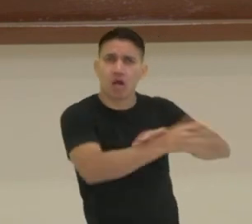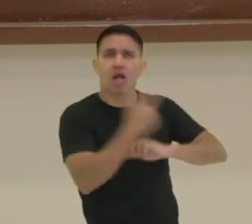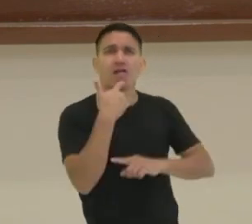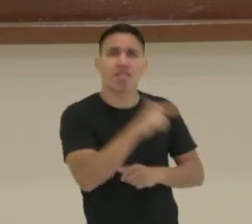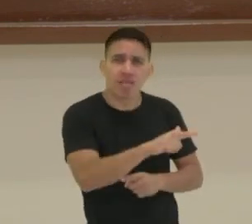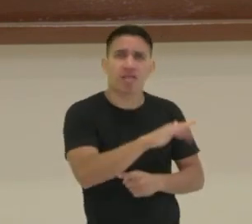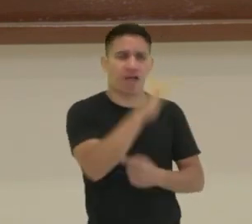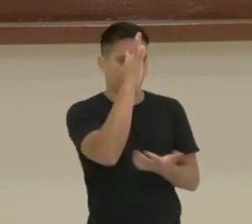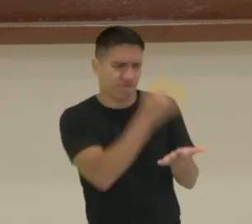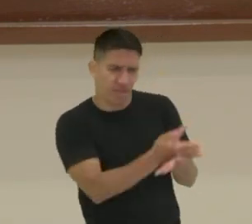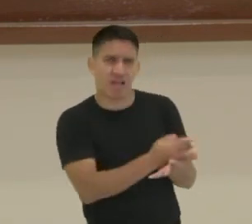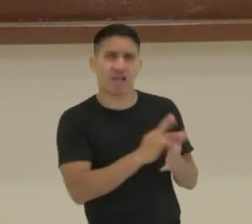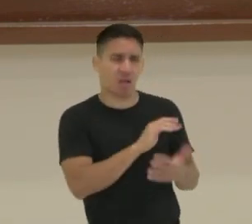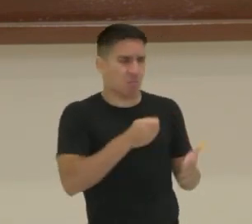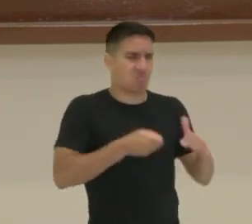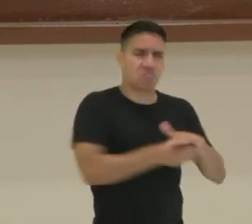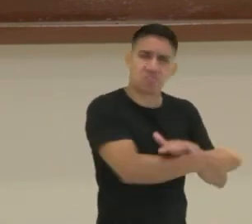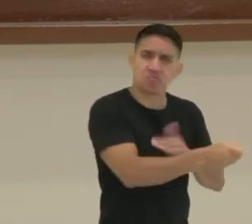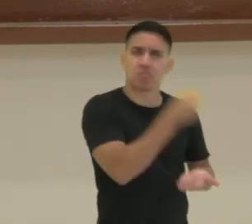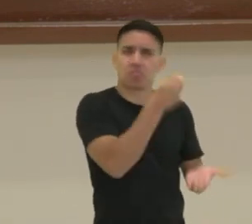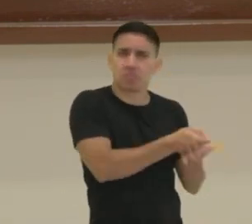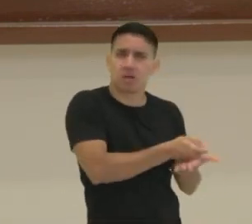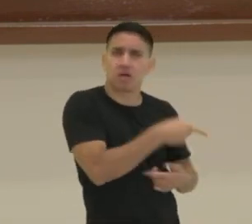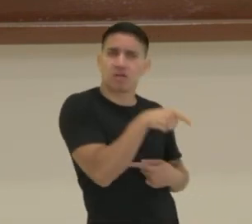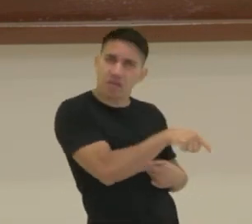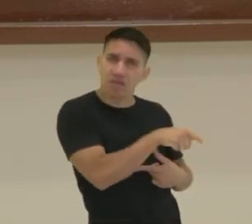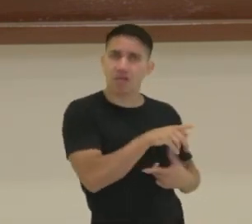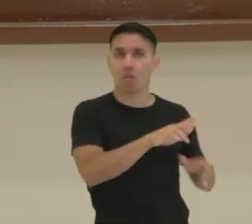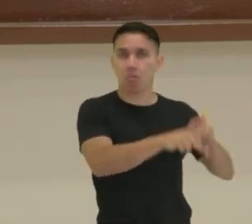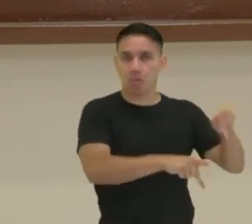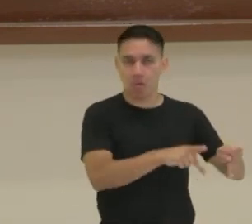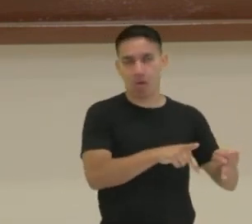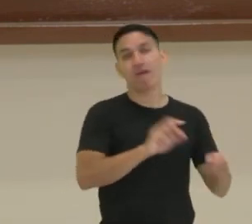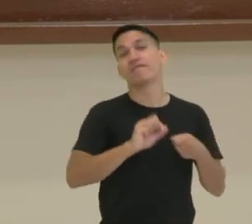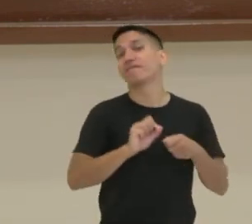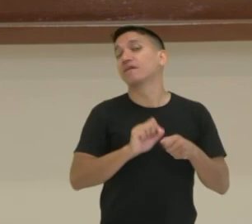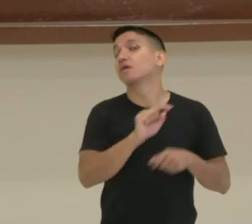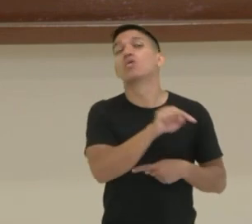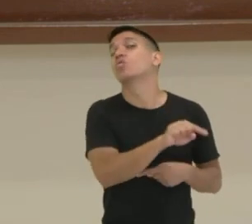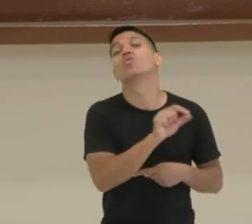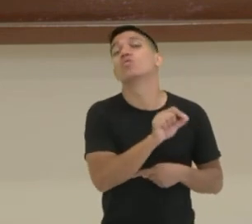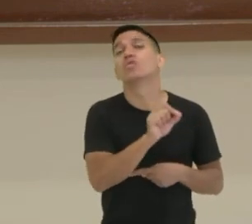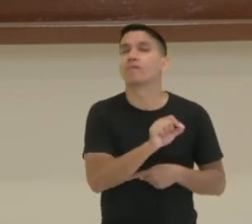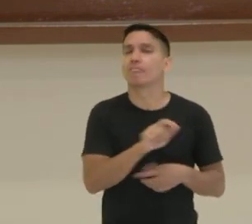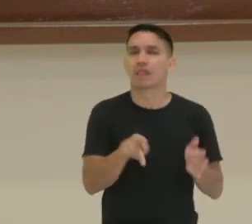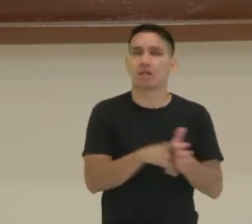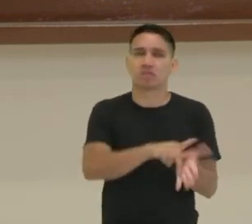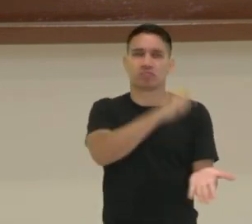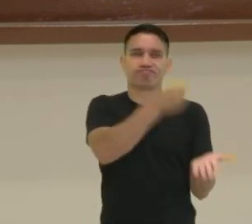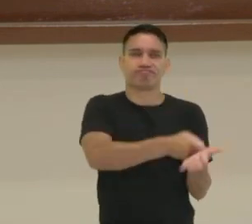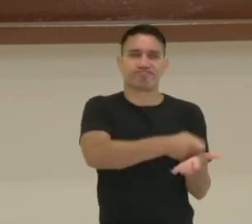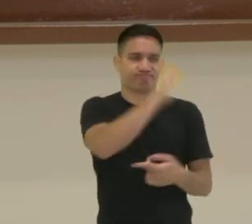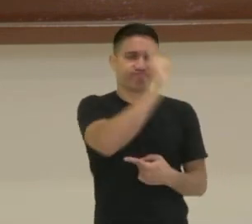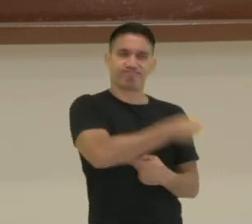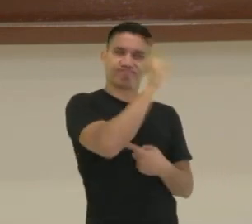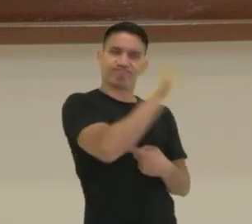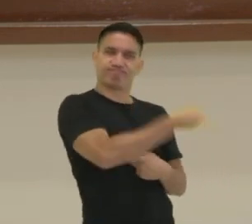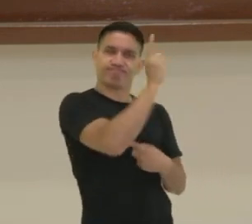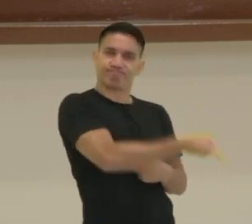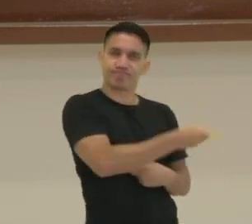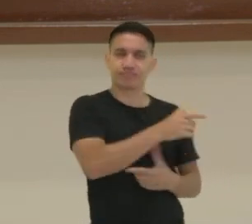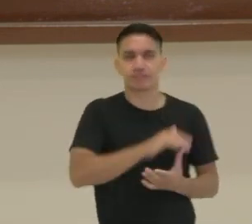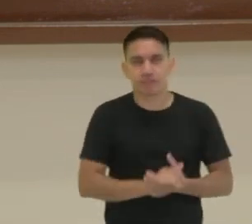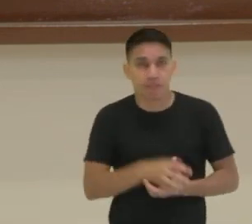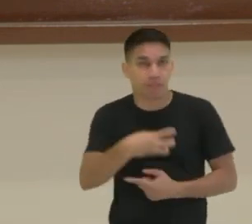sua fé para esse povo. E mais, fazendo isso de forma autoritária, fazendo isso